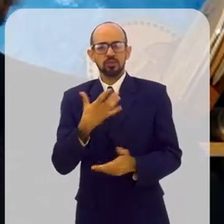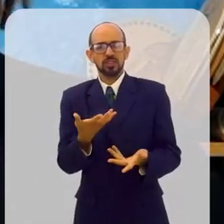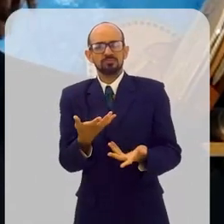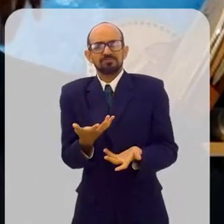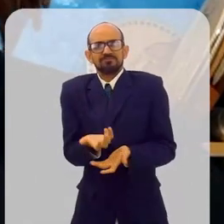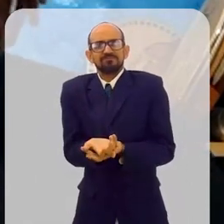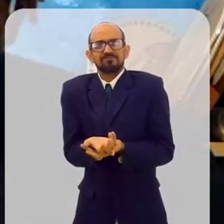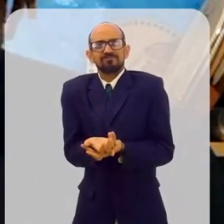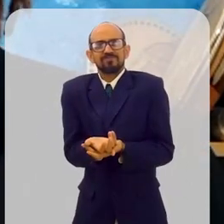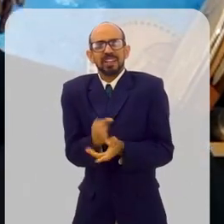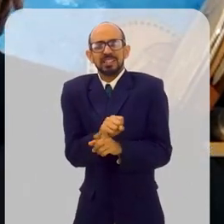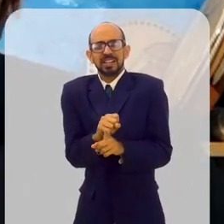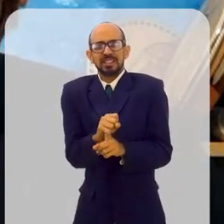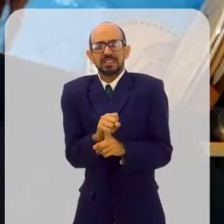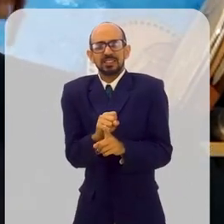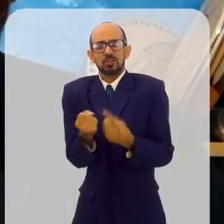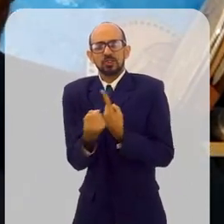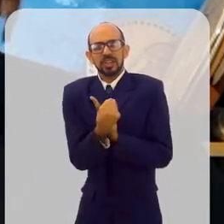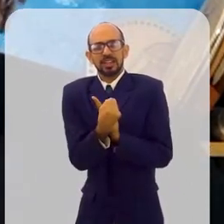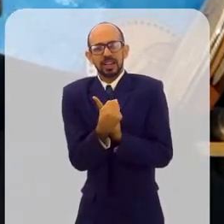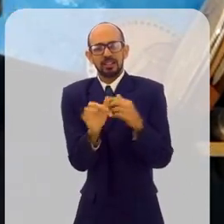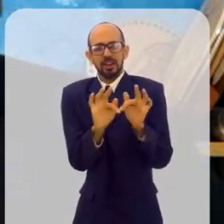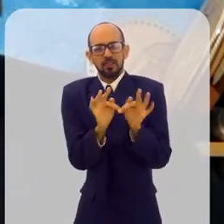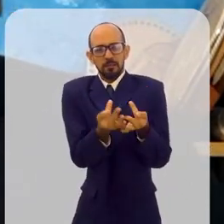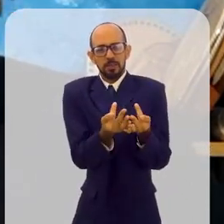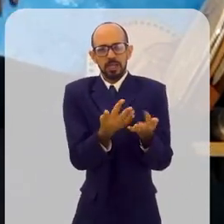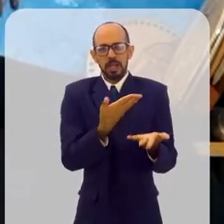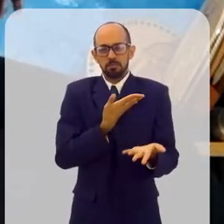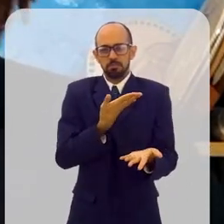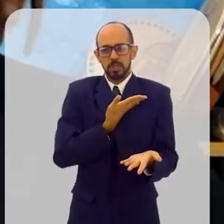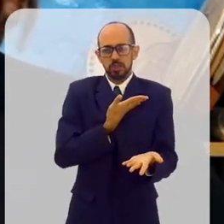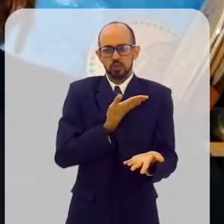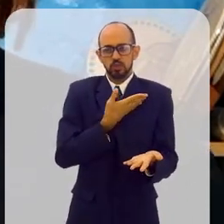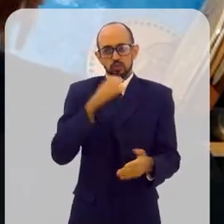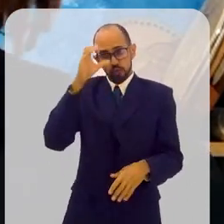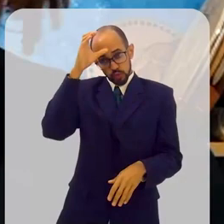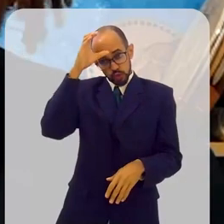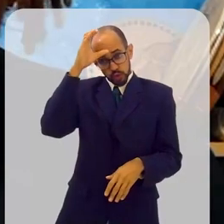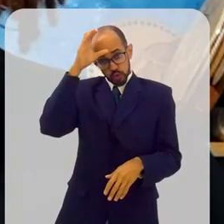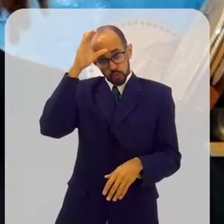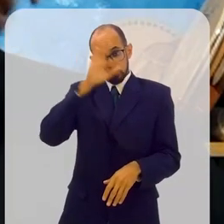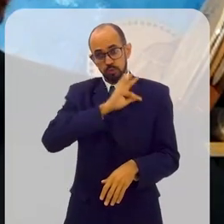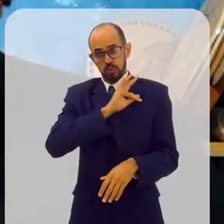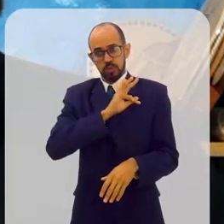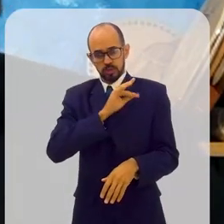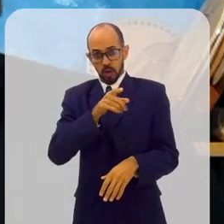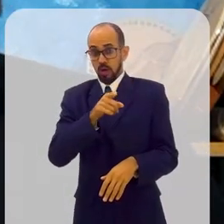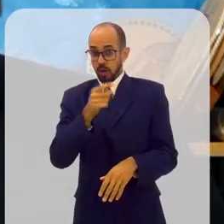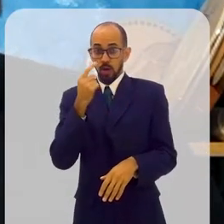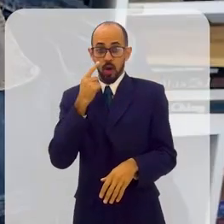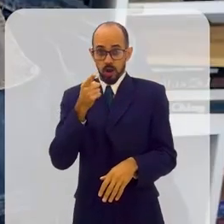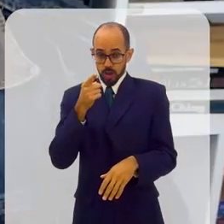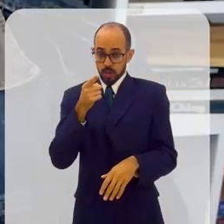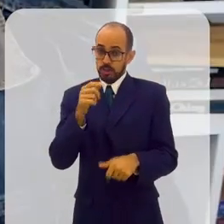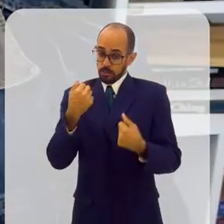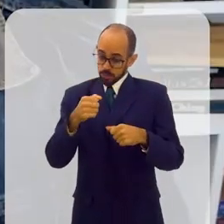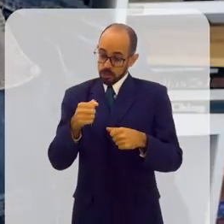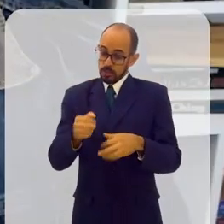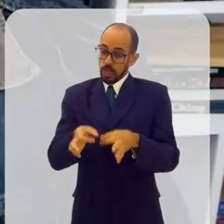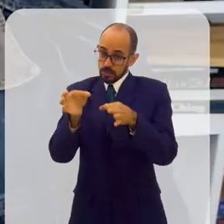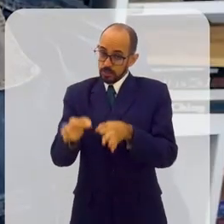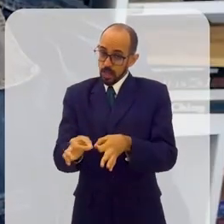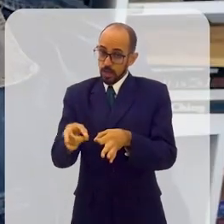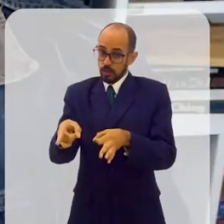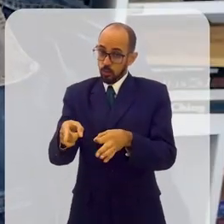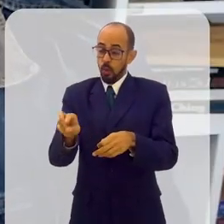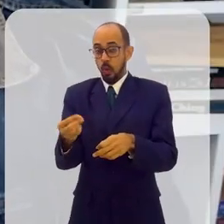ali. E aí fica essa afirmação familiar, de amigos, né, de um tio que era policial, tipo assim, olha, anda na linha porque